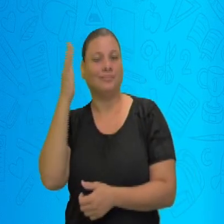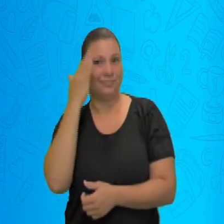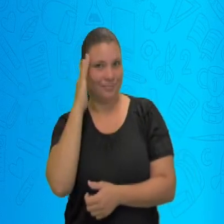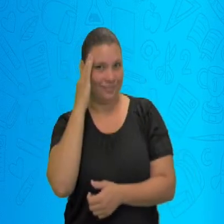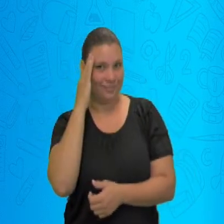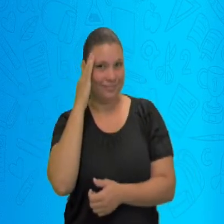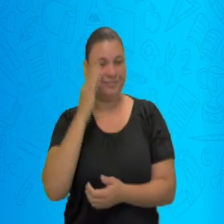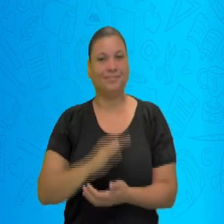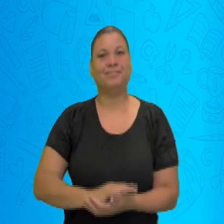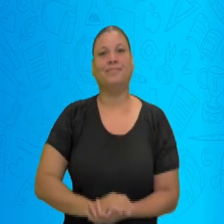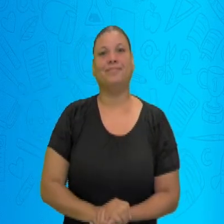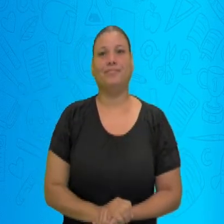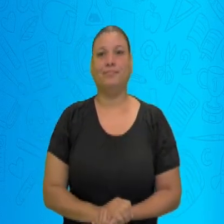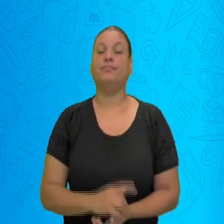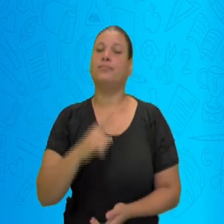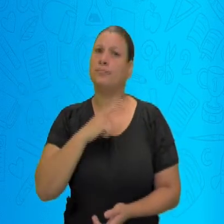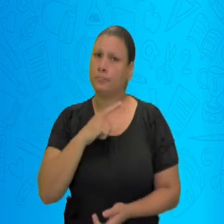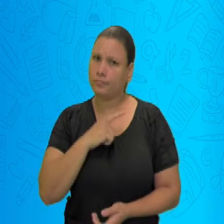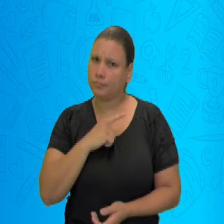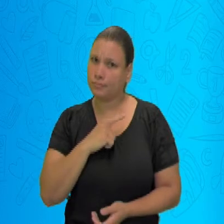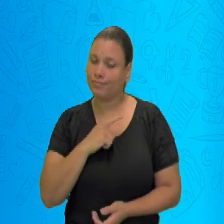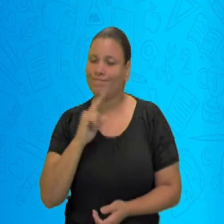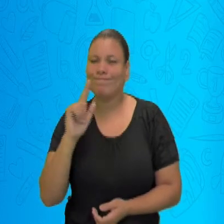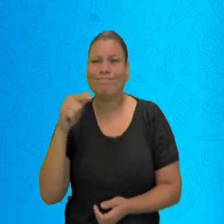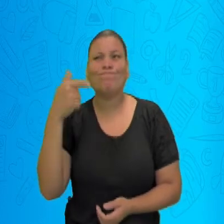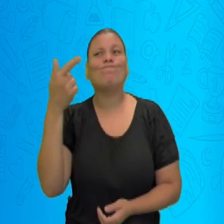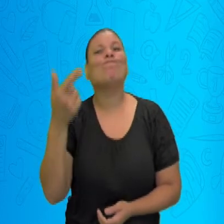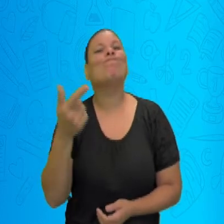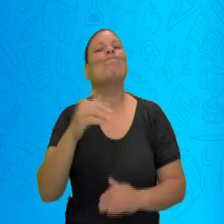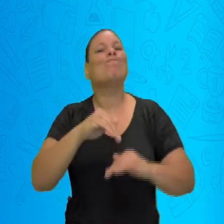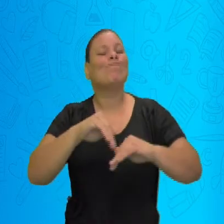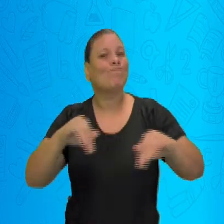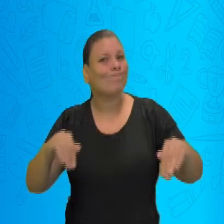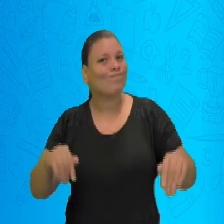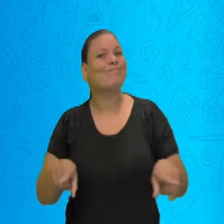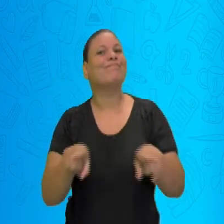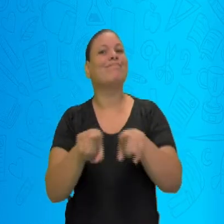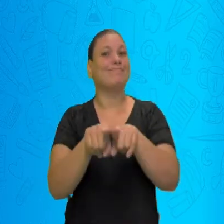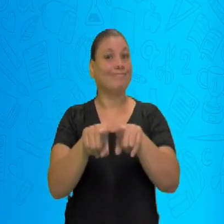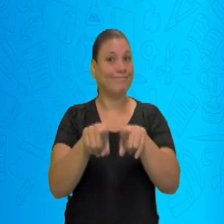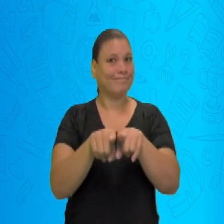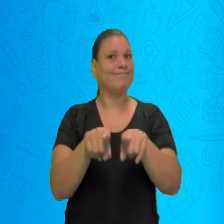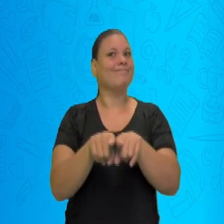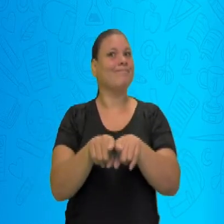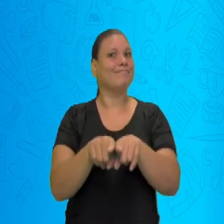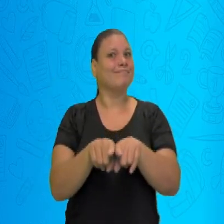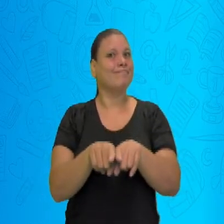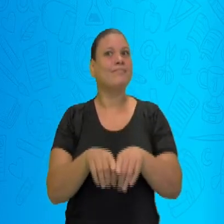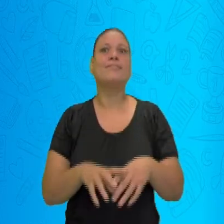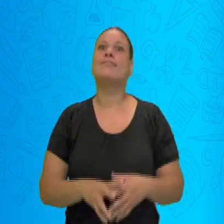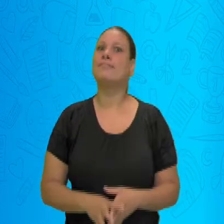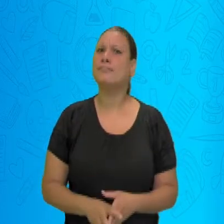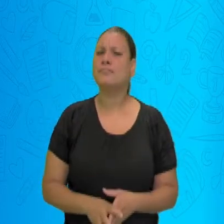Mas existe uma outra divisão, que é conhecida como América Latina.